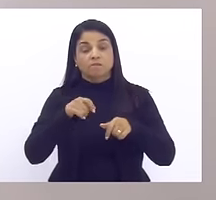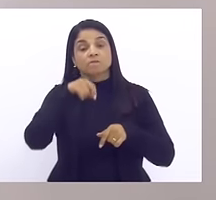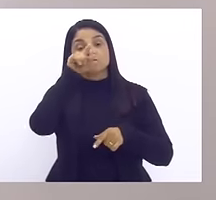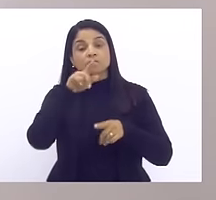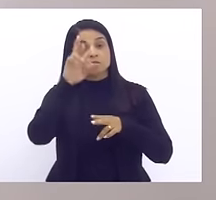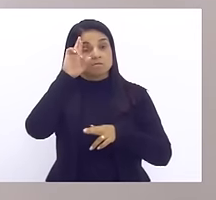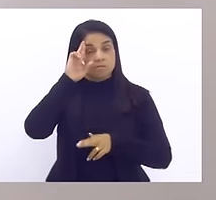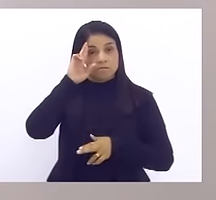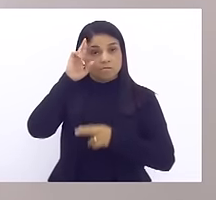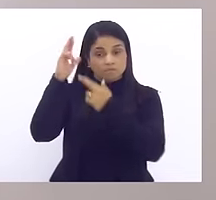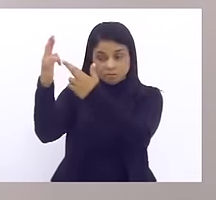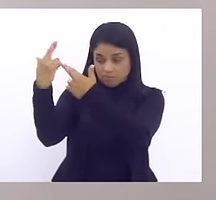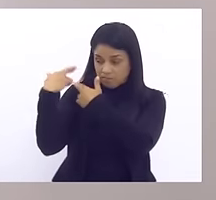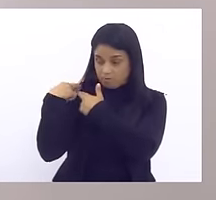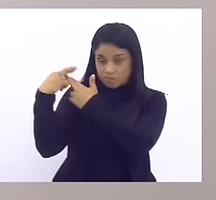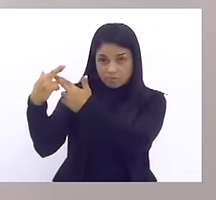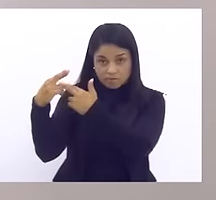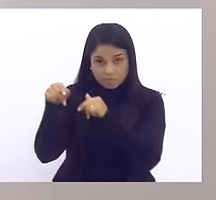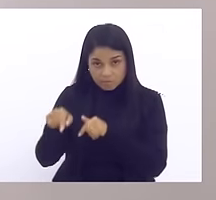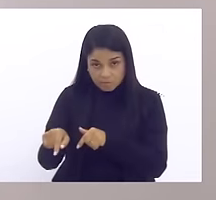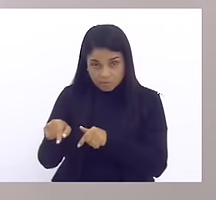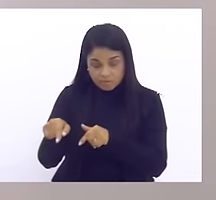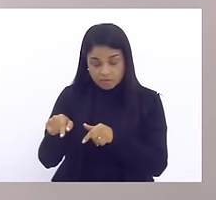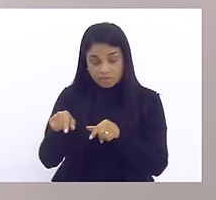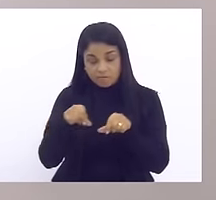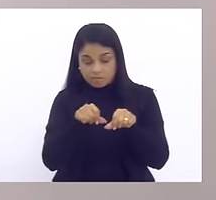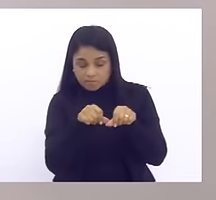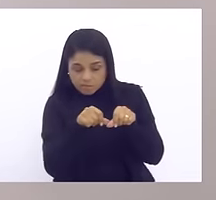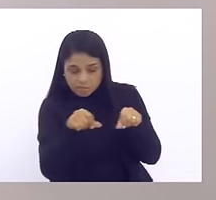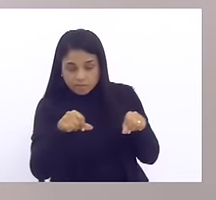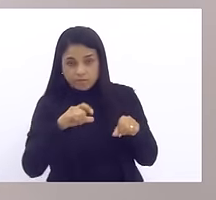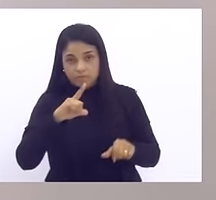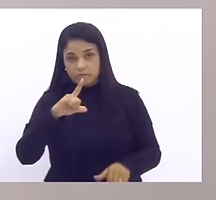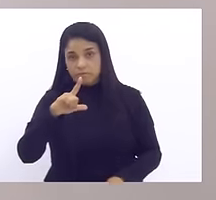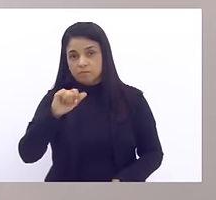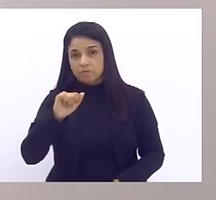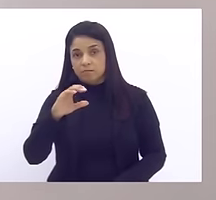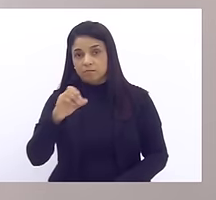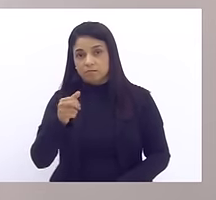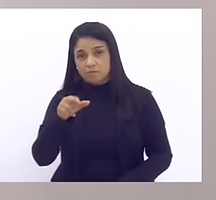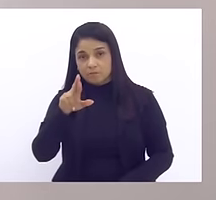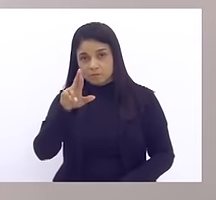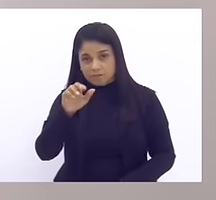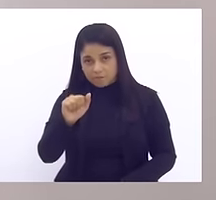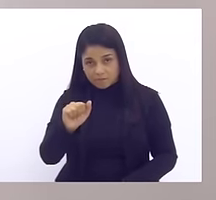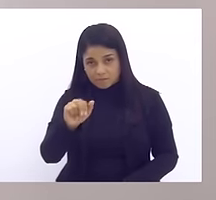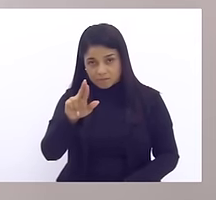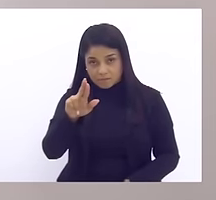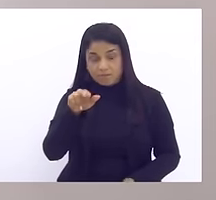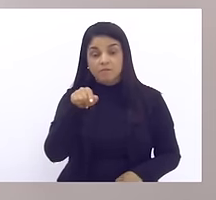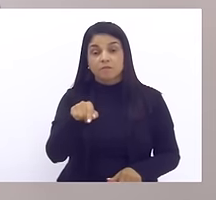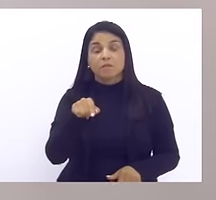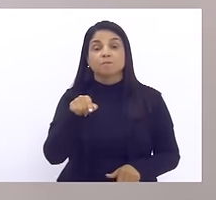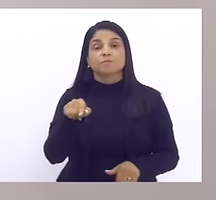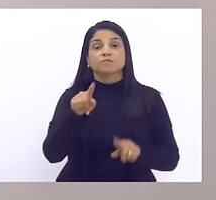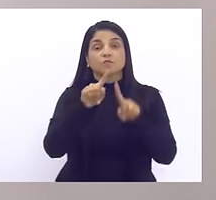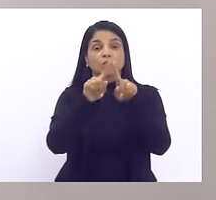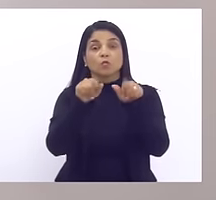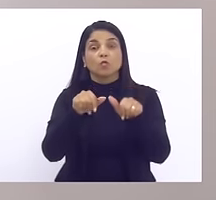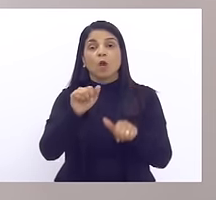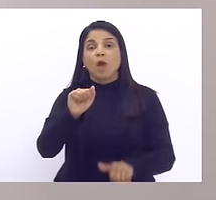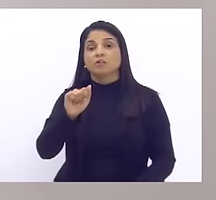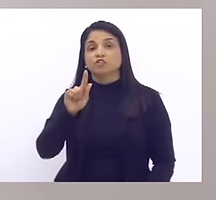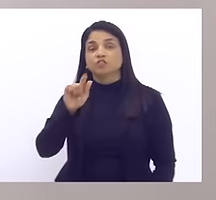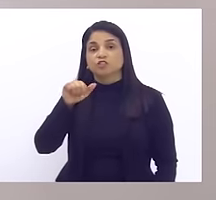é uma autoridade pública É disso que o deputado pobel tá se referindo a partir do momento